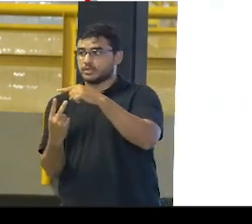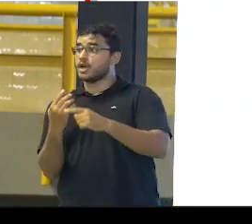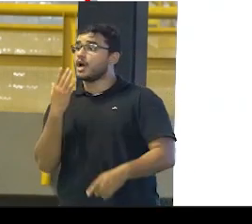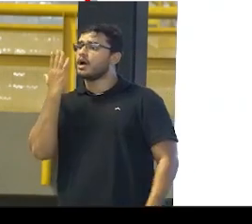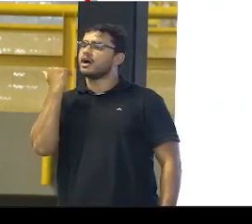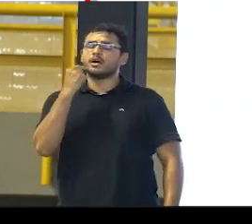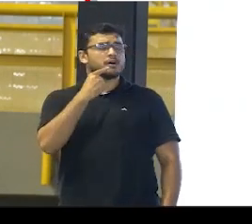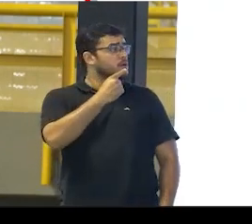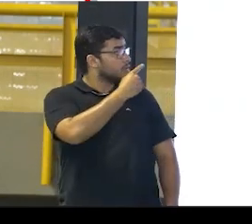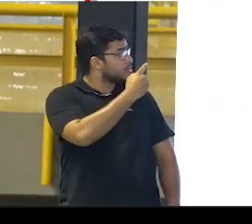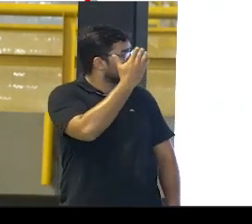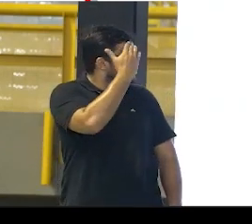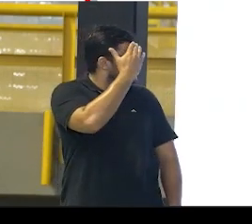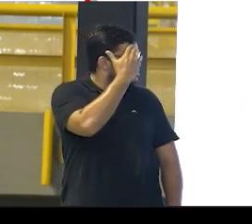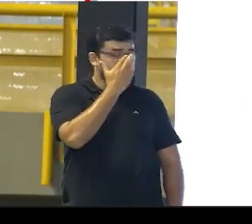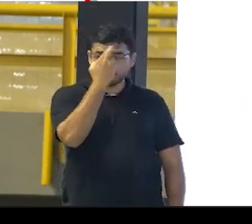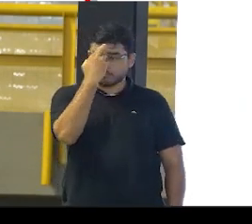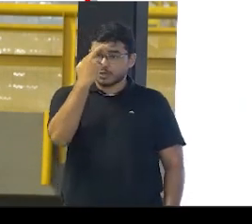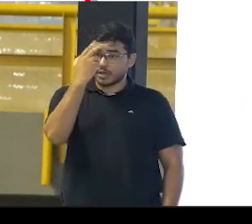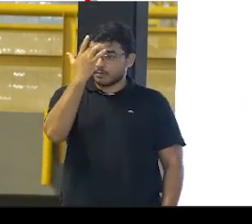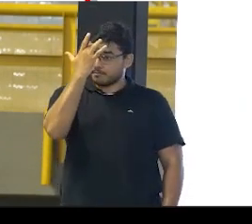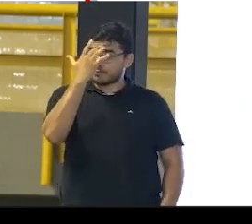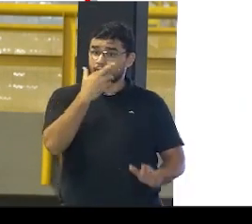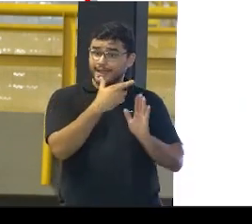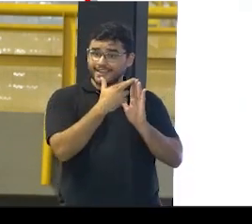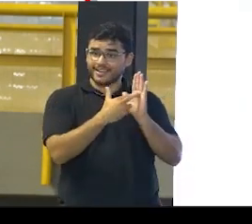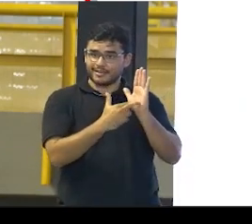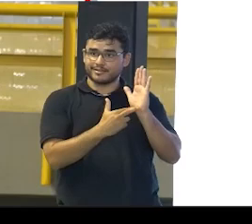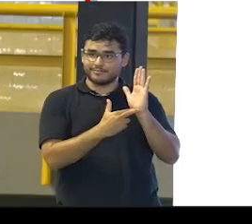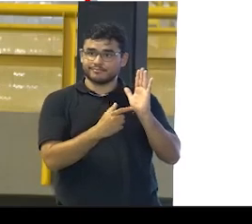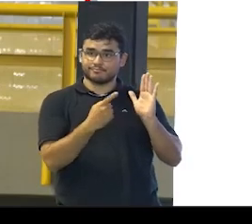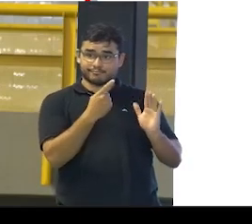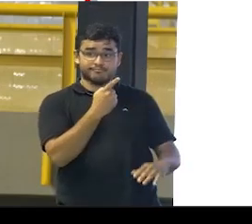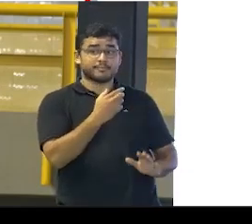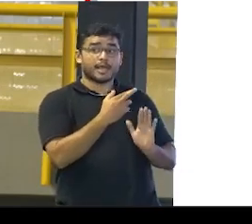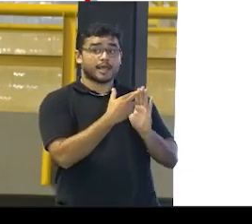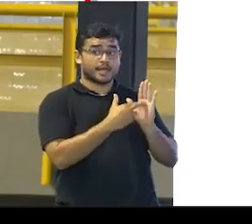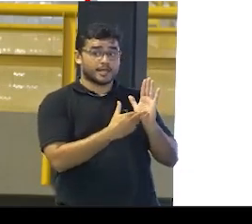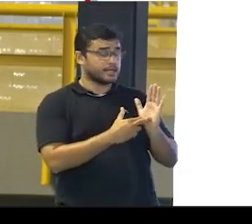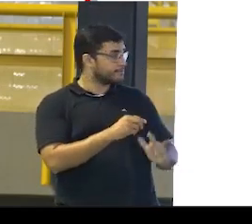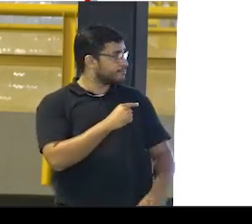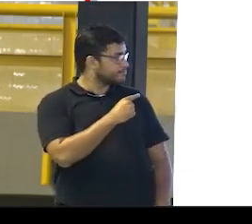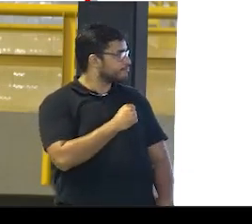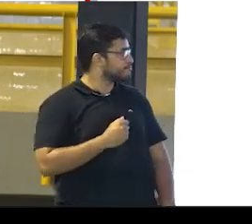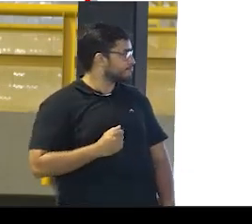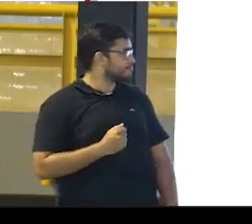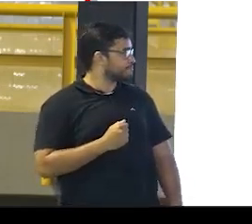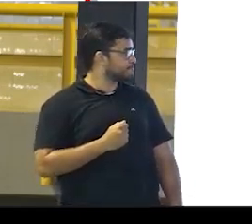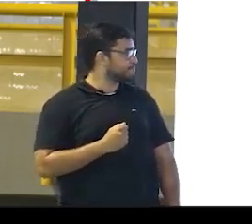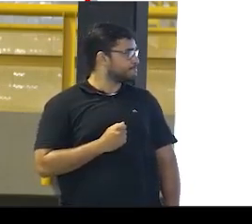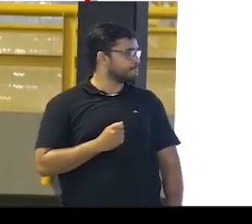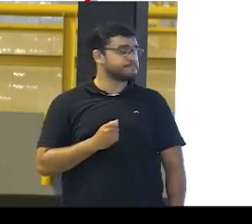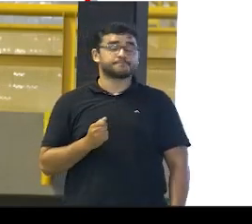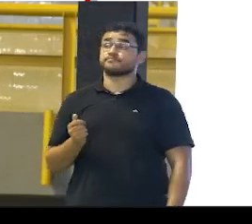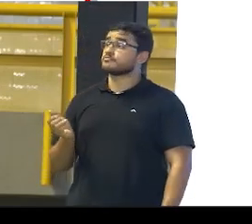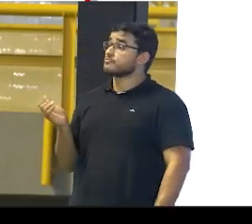só eu pegar aquela peça e jogar para lá que eu tenho um retângulo do mesmo jeito. Agora eu vou pegar